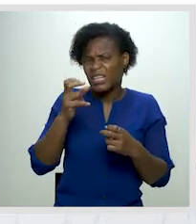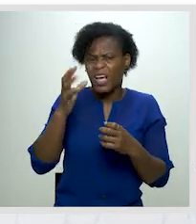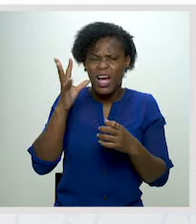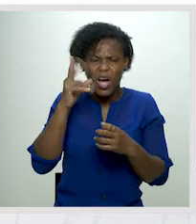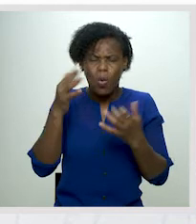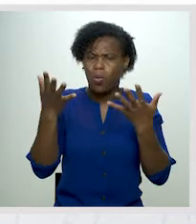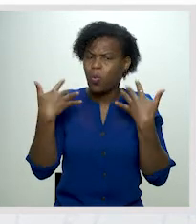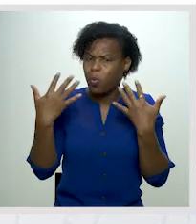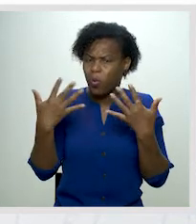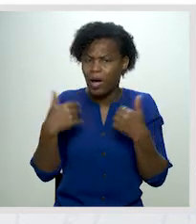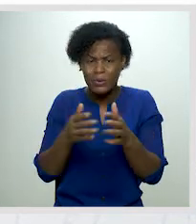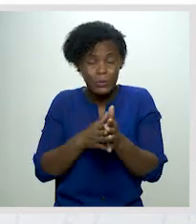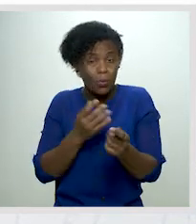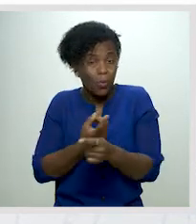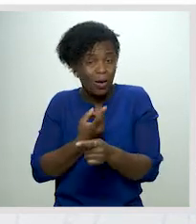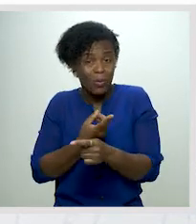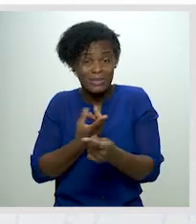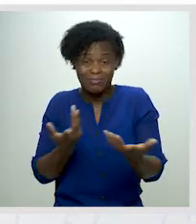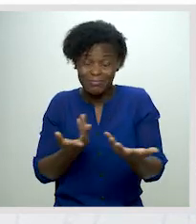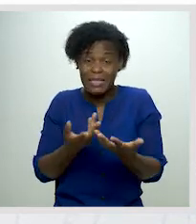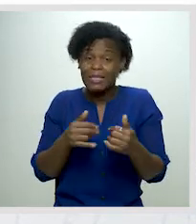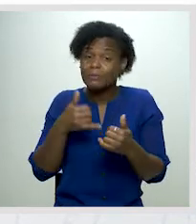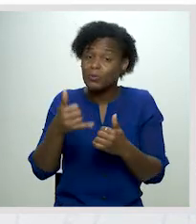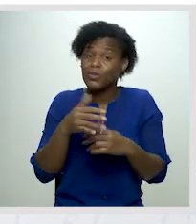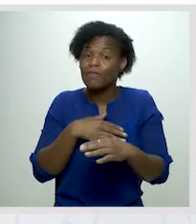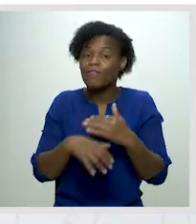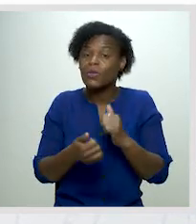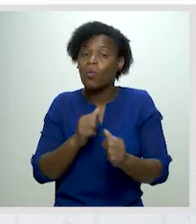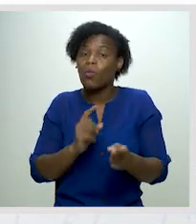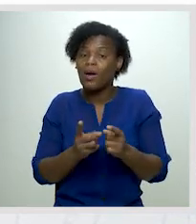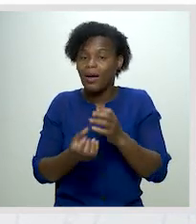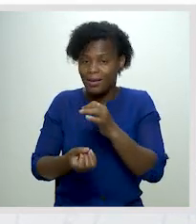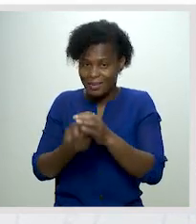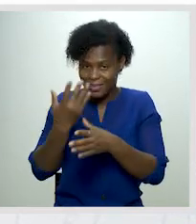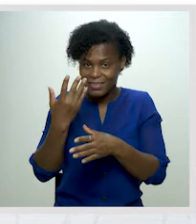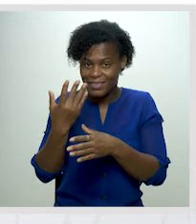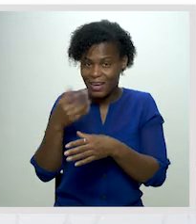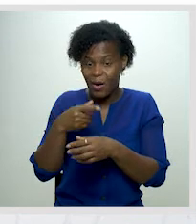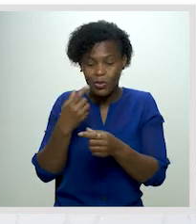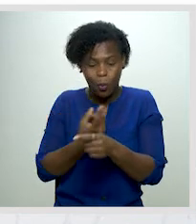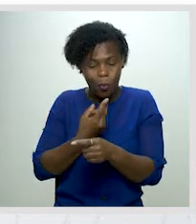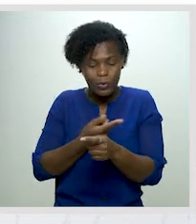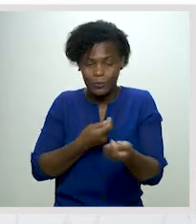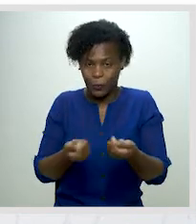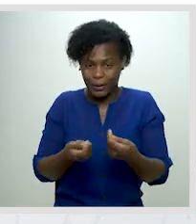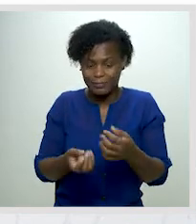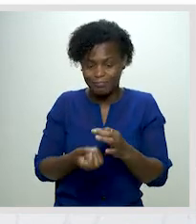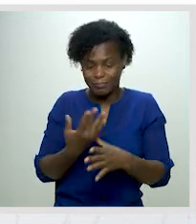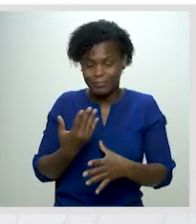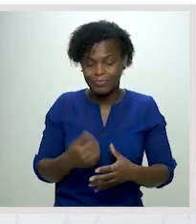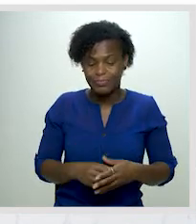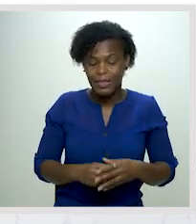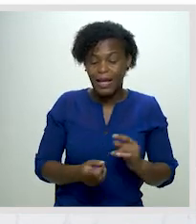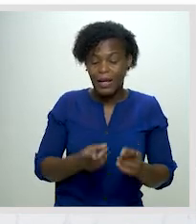gases, temperatura, calor. Toda essa reação é que fez com que surgiram esses compostos